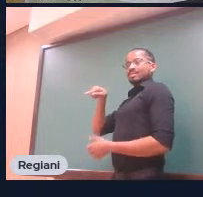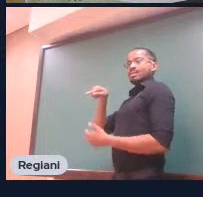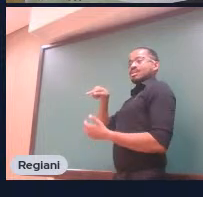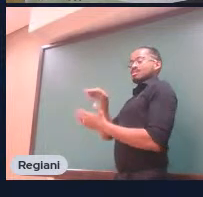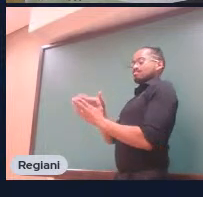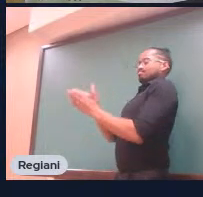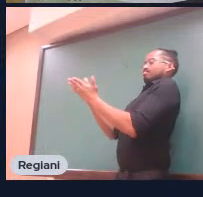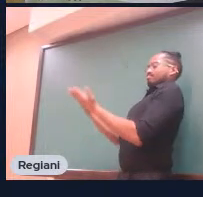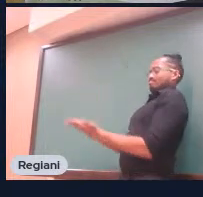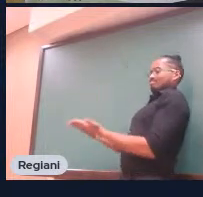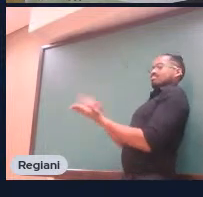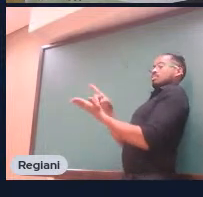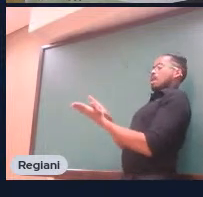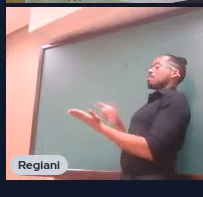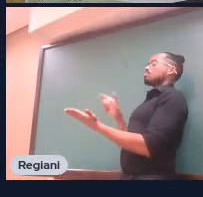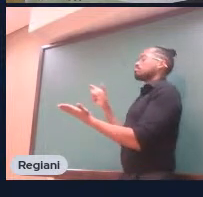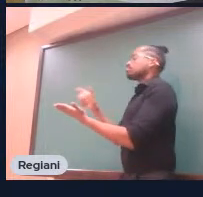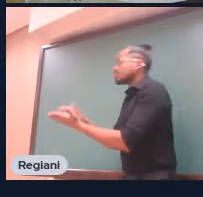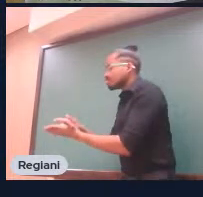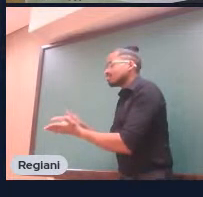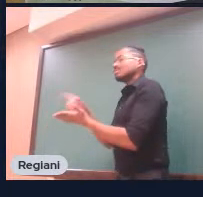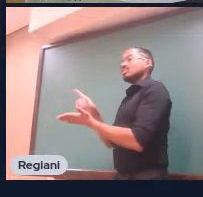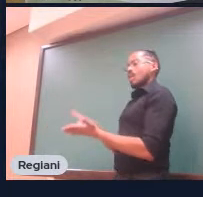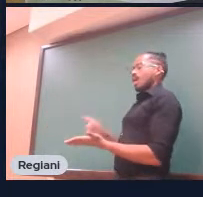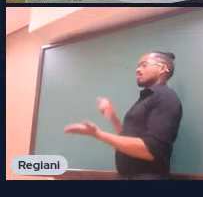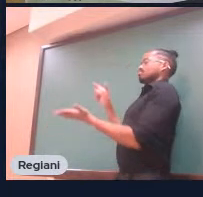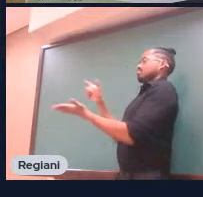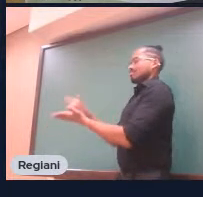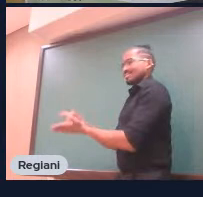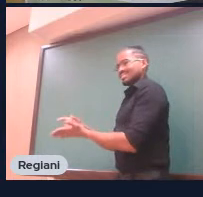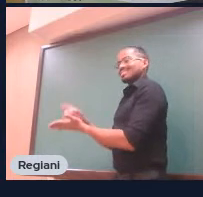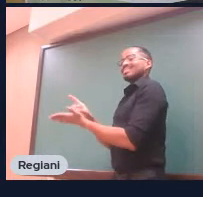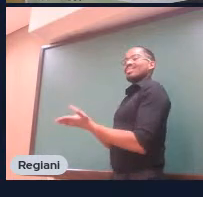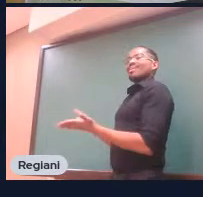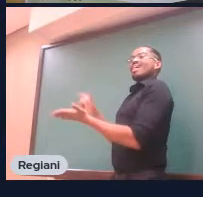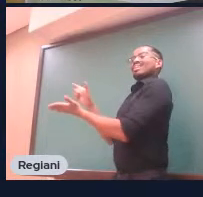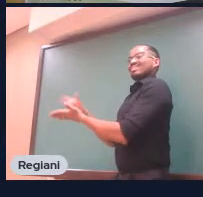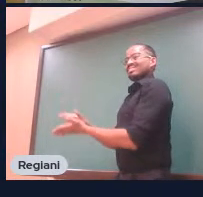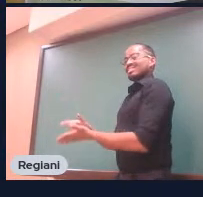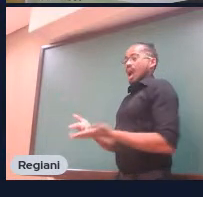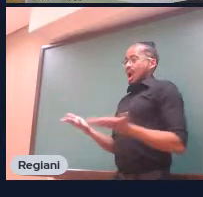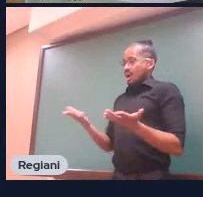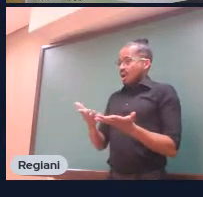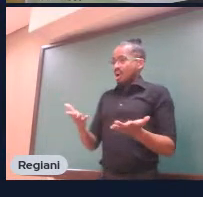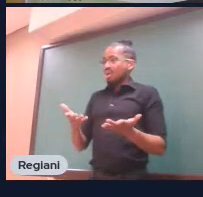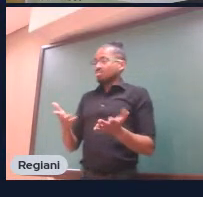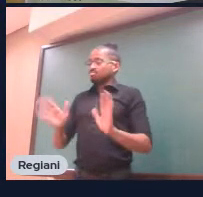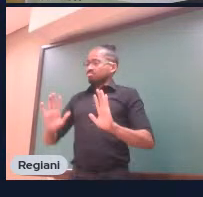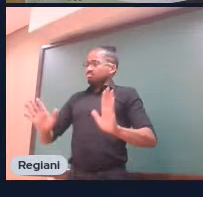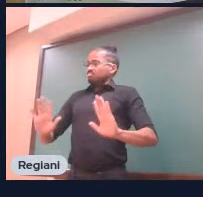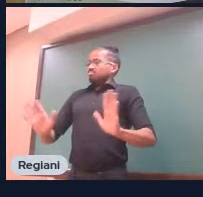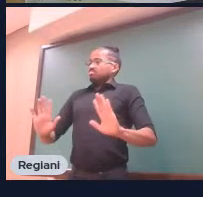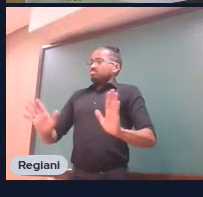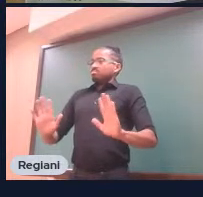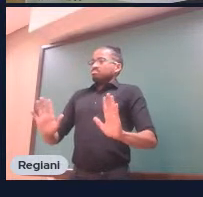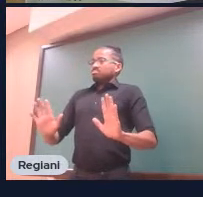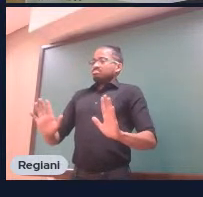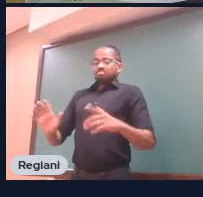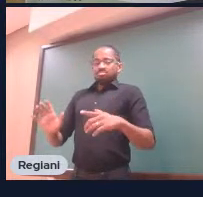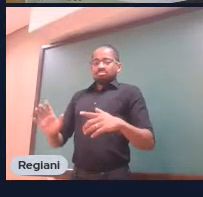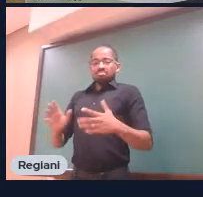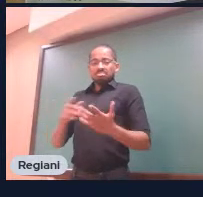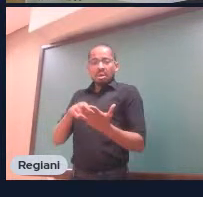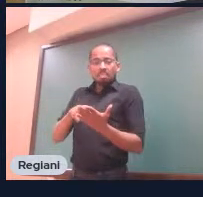consultavam os dicionários para usuários que não dependem totalmente do